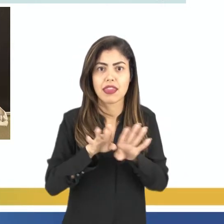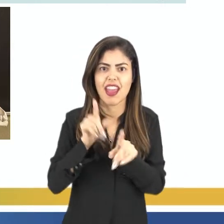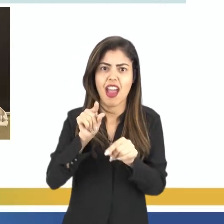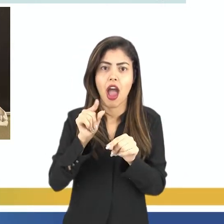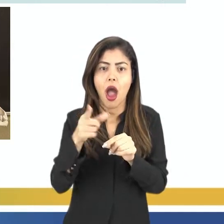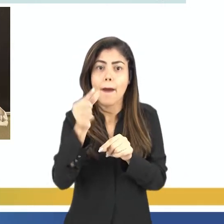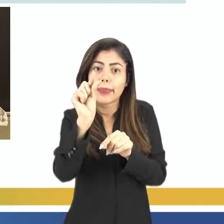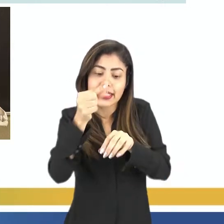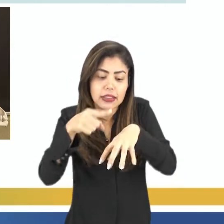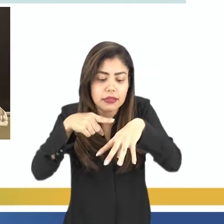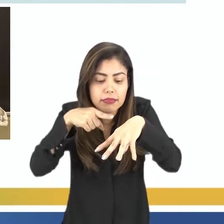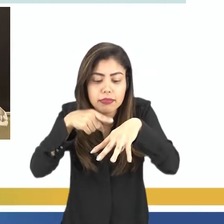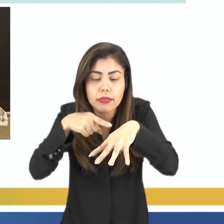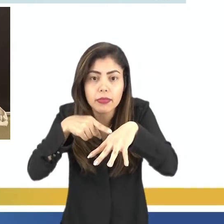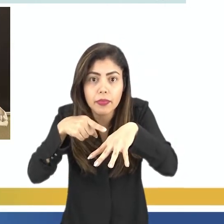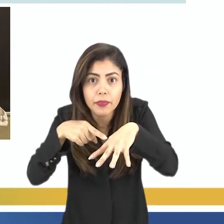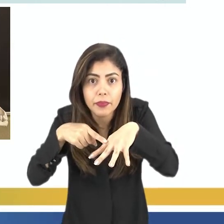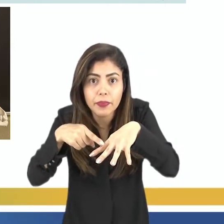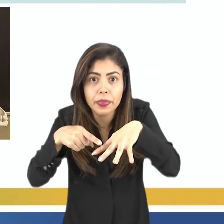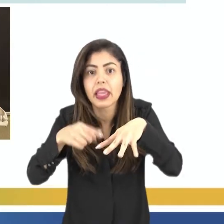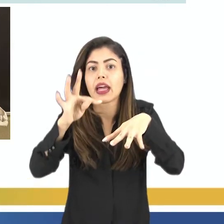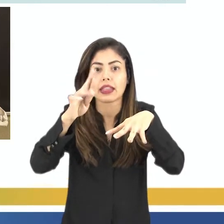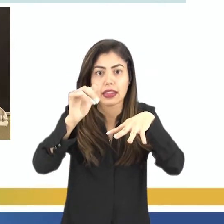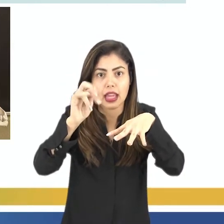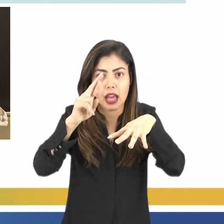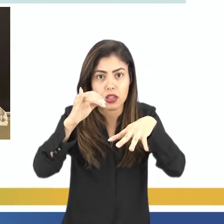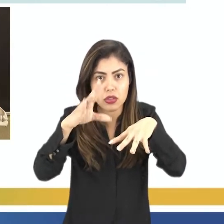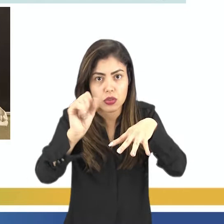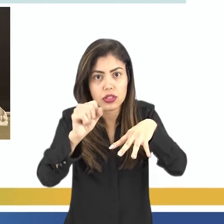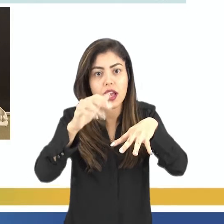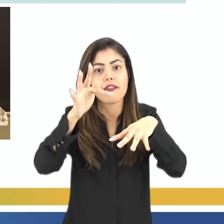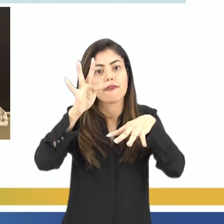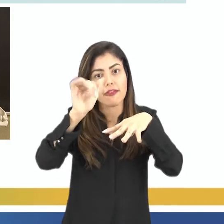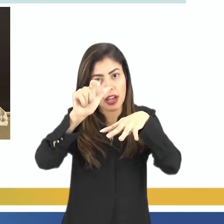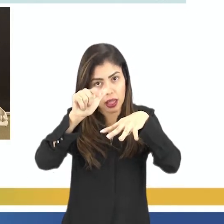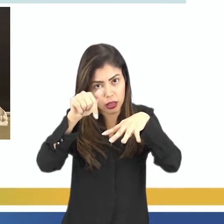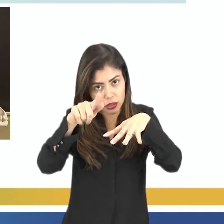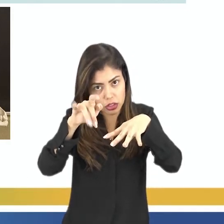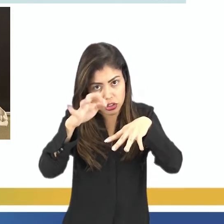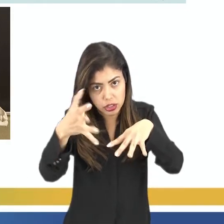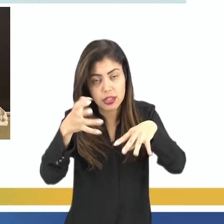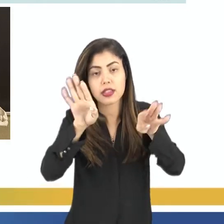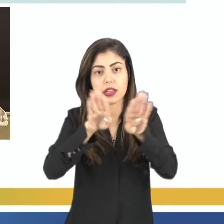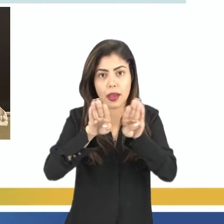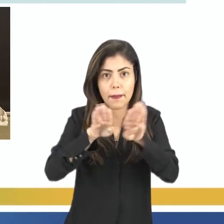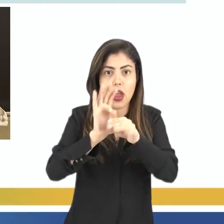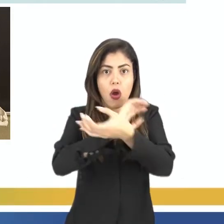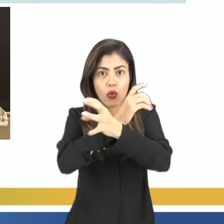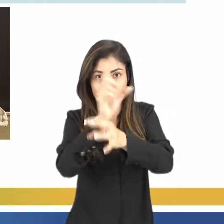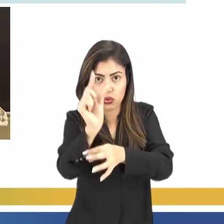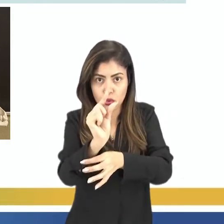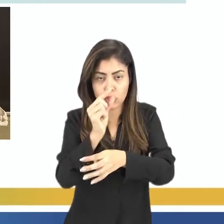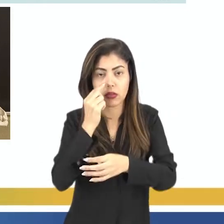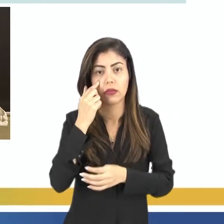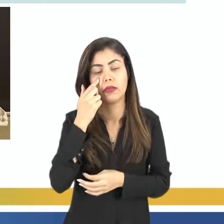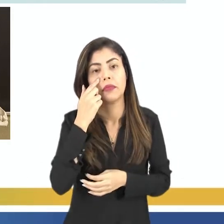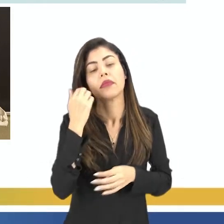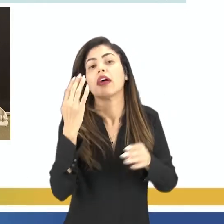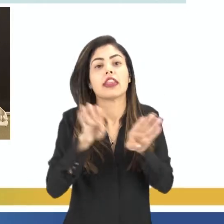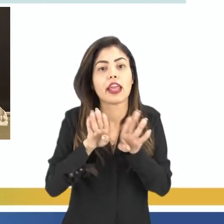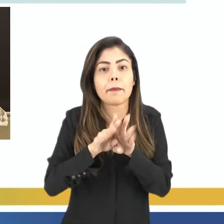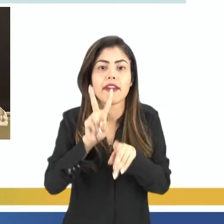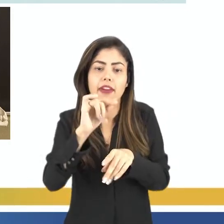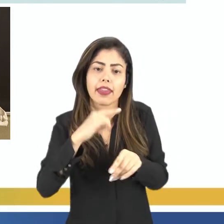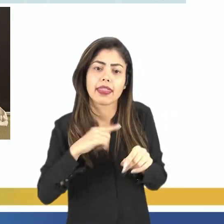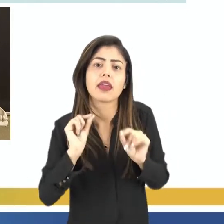curtos da mão, que são chamados de tarsos, né? As falanges também vão ser consideradas de ossos curtos. Nós também vamos ter